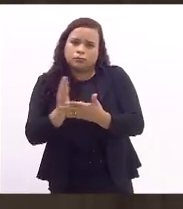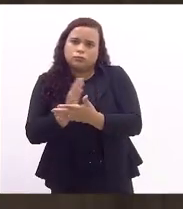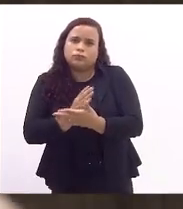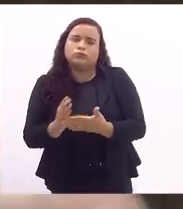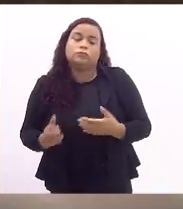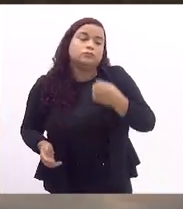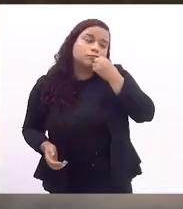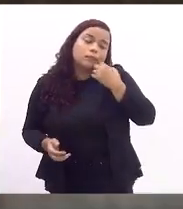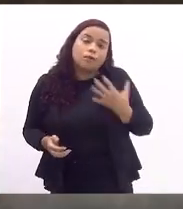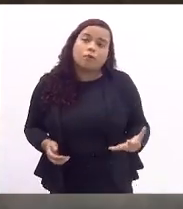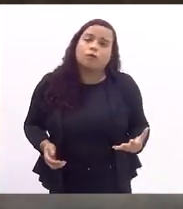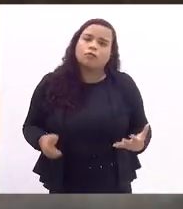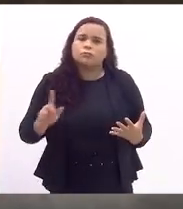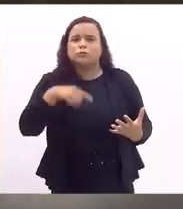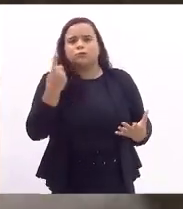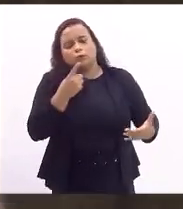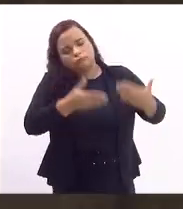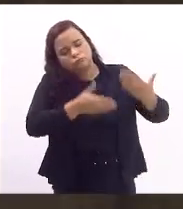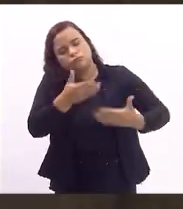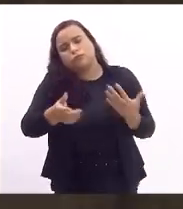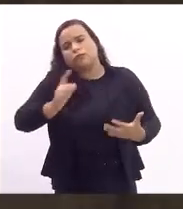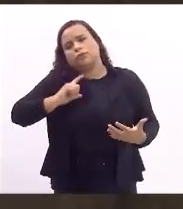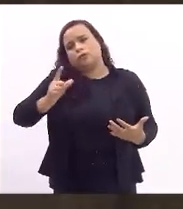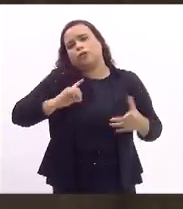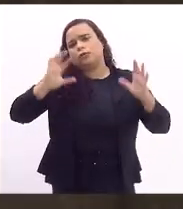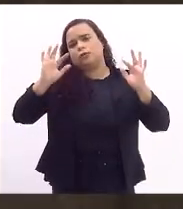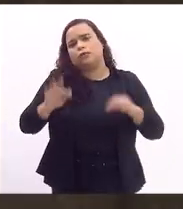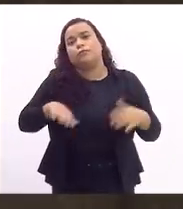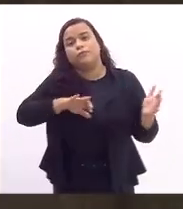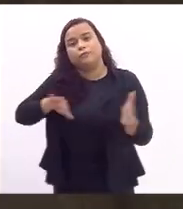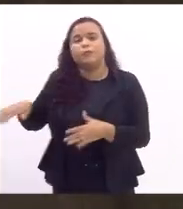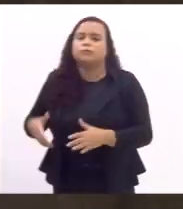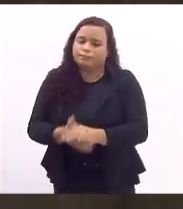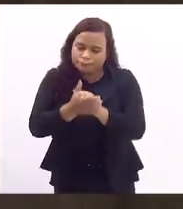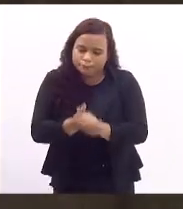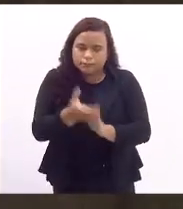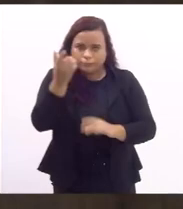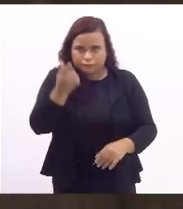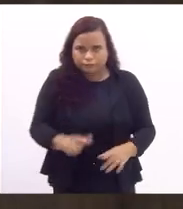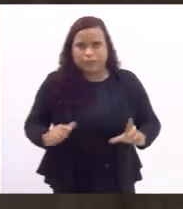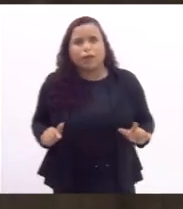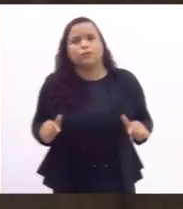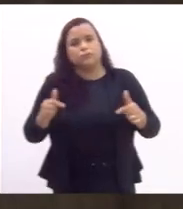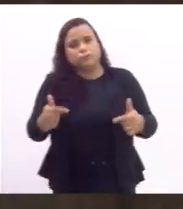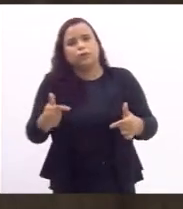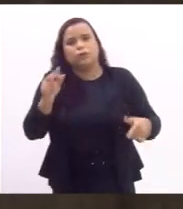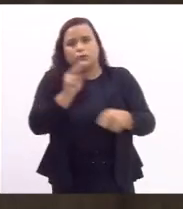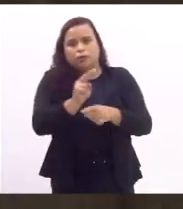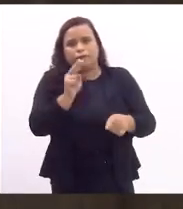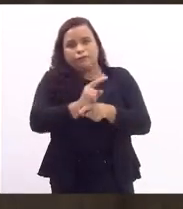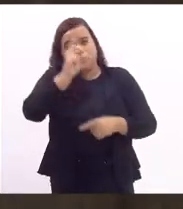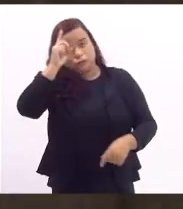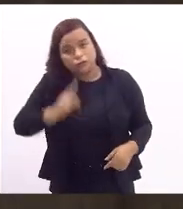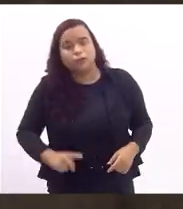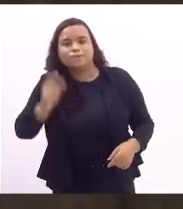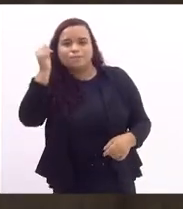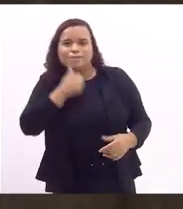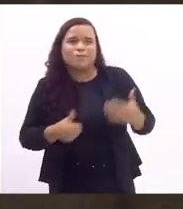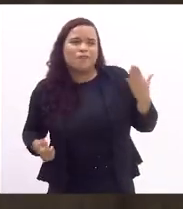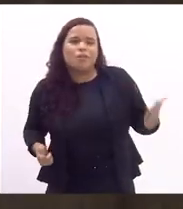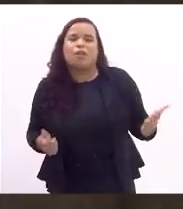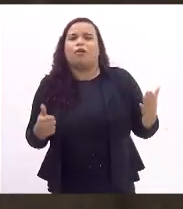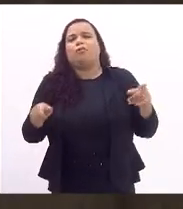Que bom que a gente avança sinto fim eu Saúdo mais uma vez atuação e na defesa dos direitos das